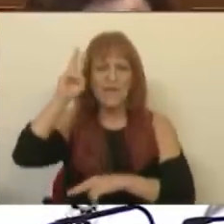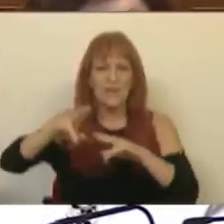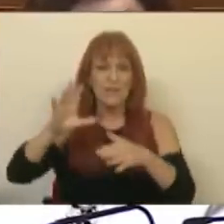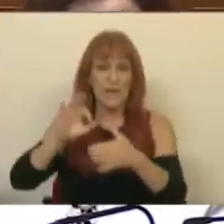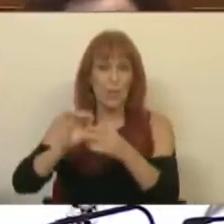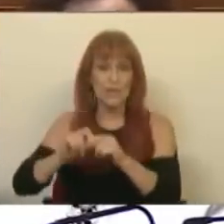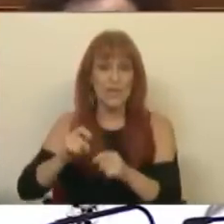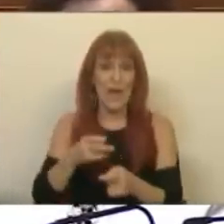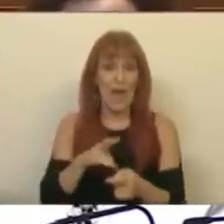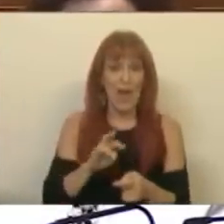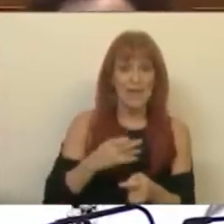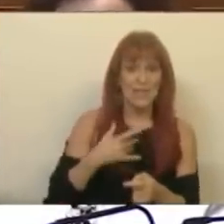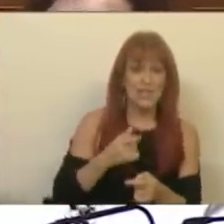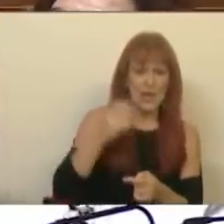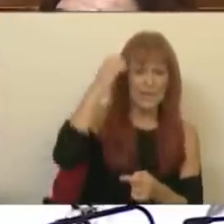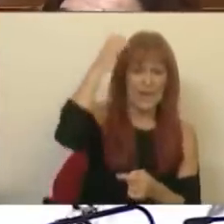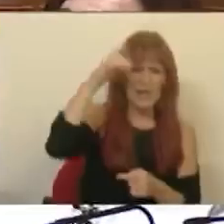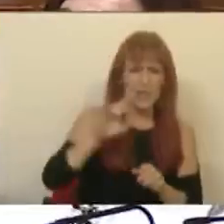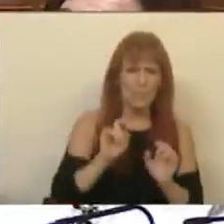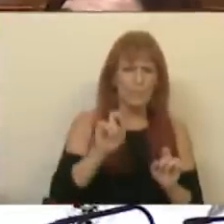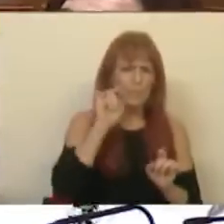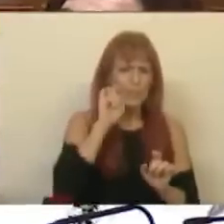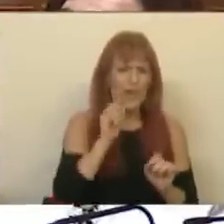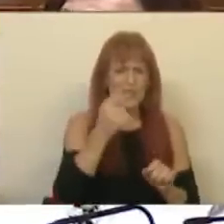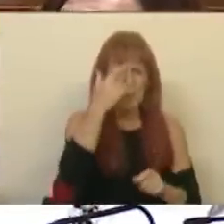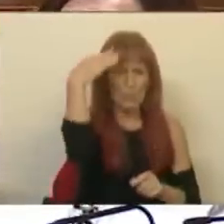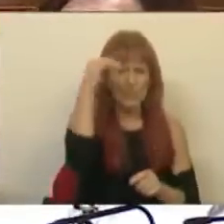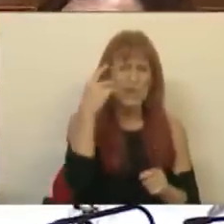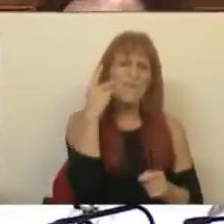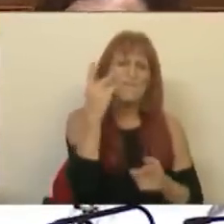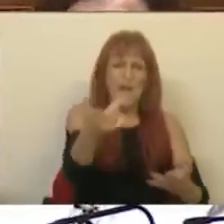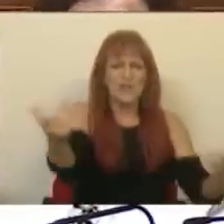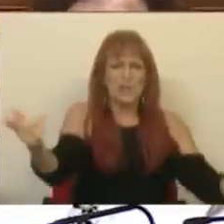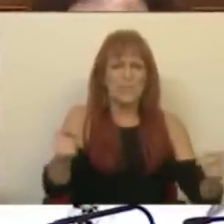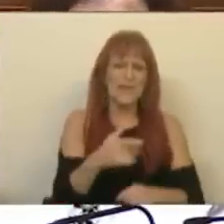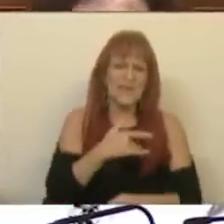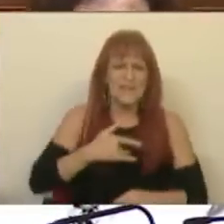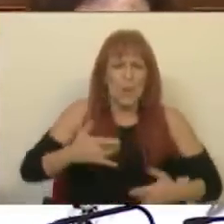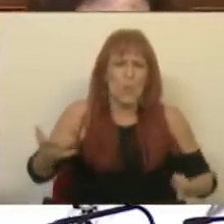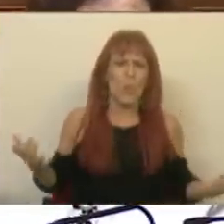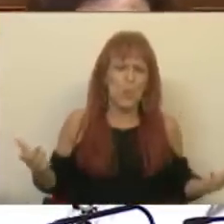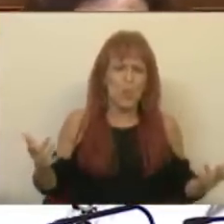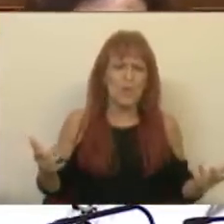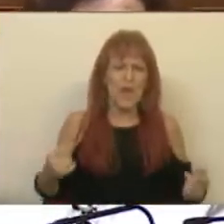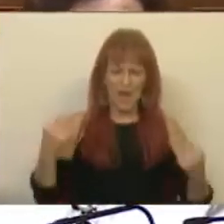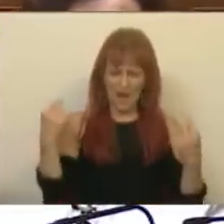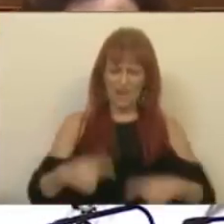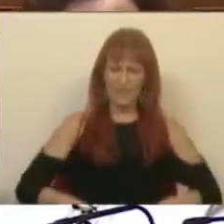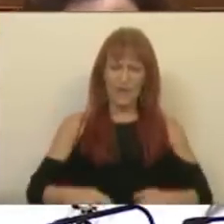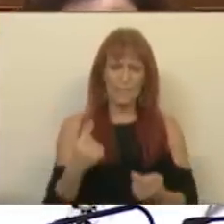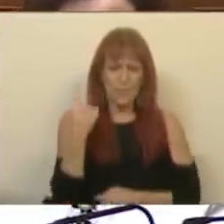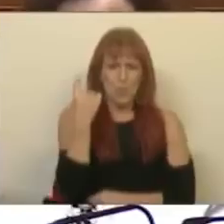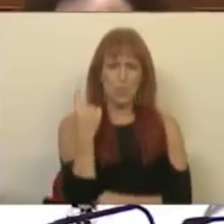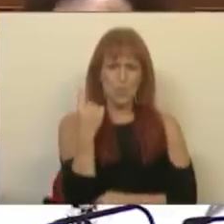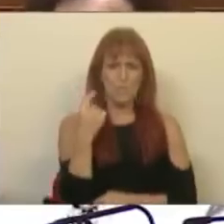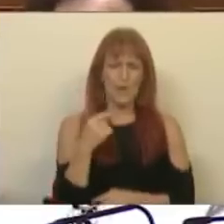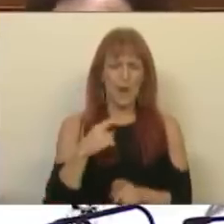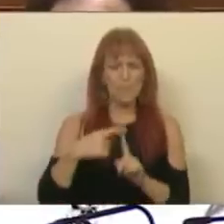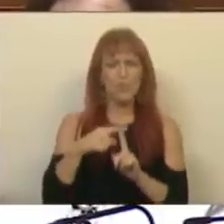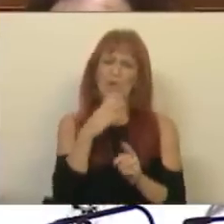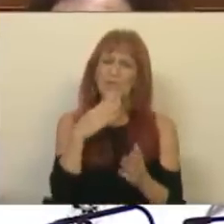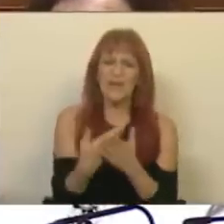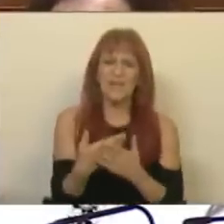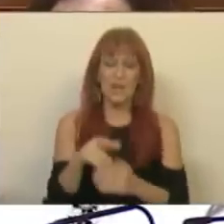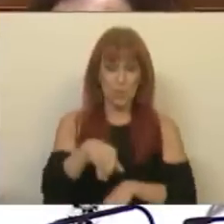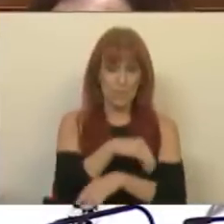relação ao Alexandre Reis protegem em relação aos professores veja-se até na saúde que havia uma bonificação